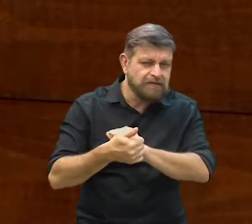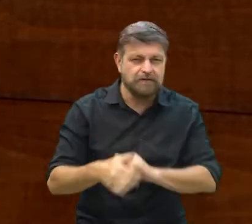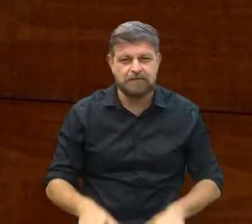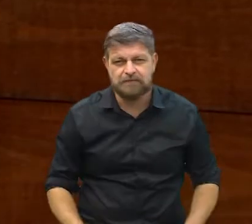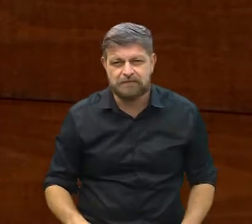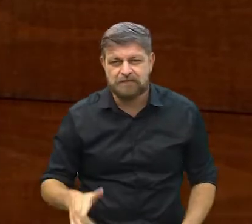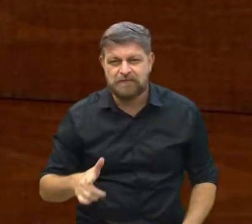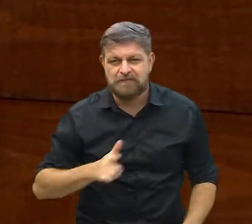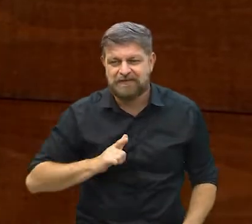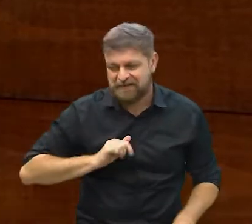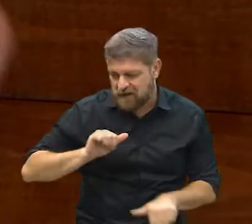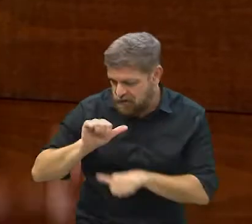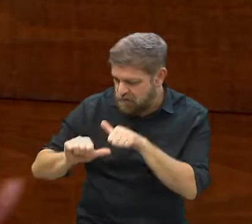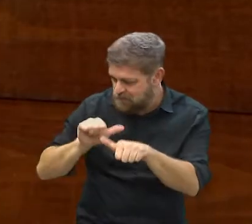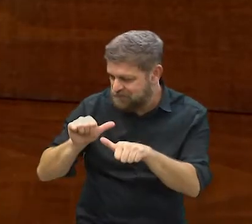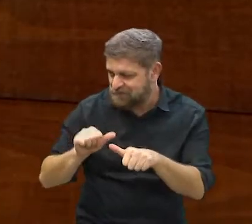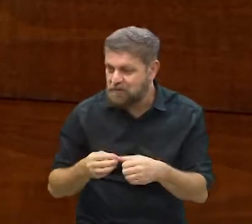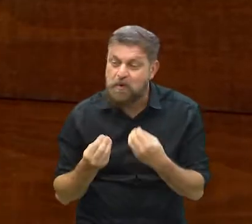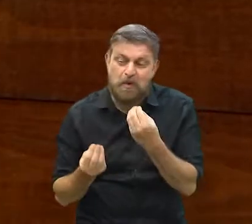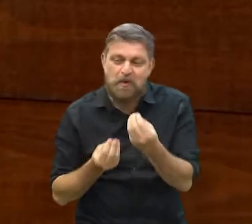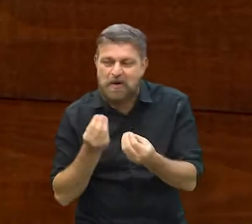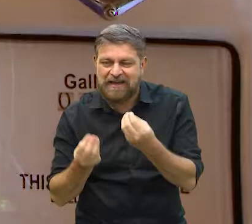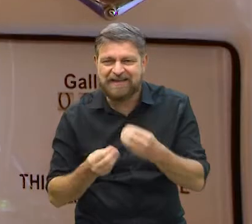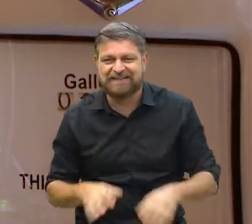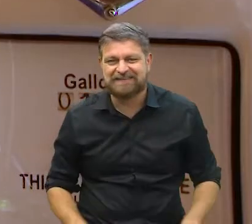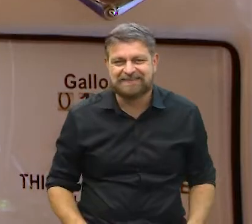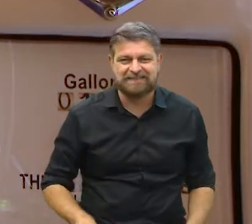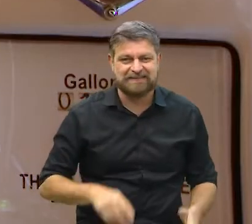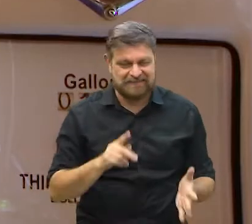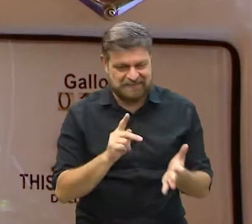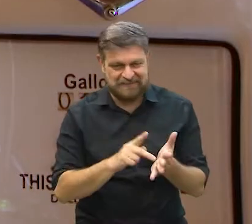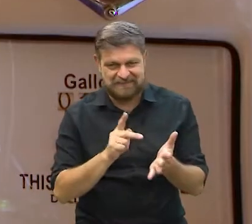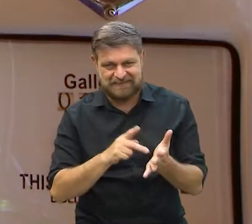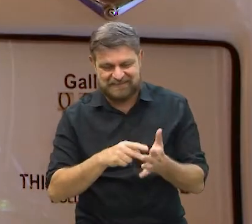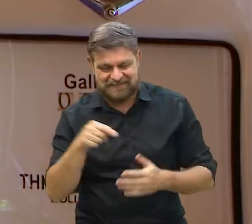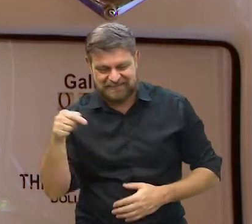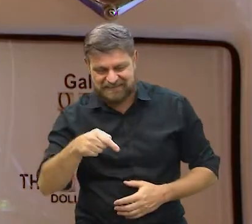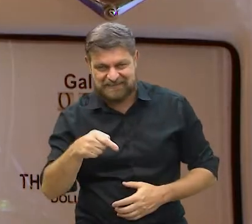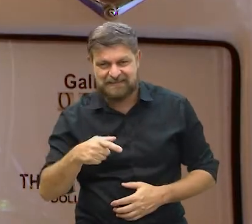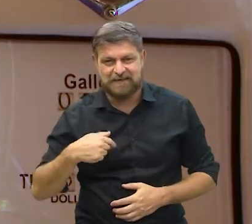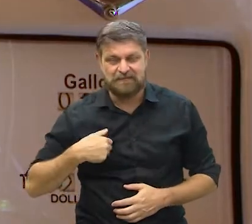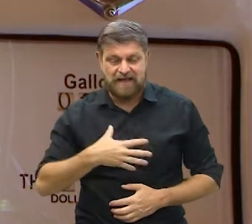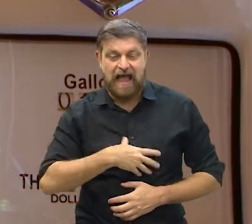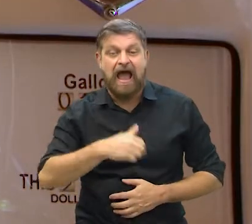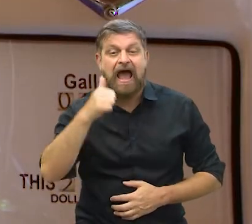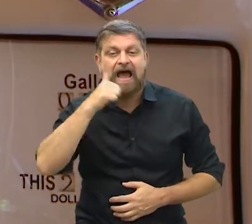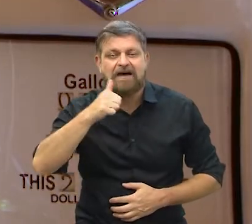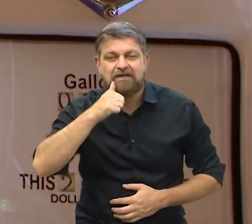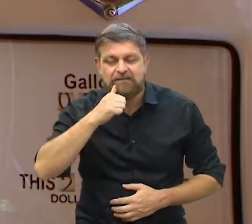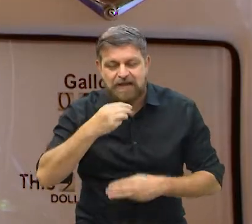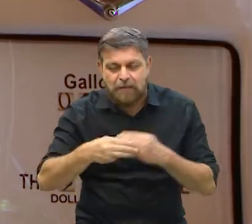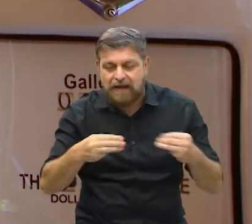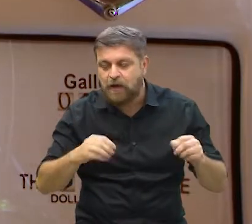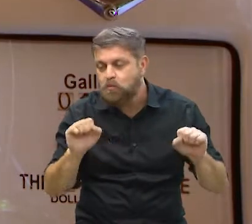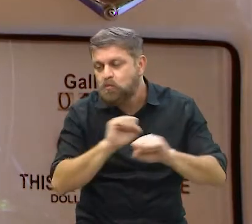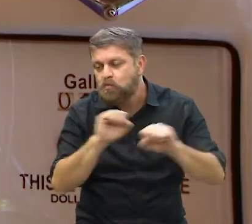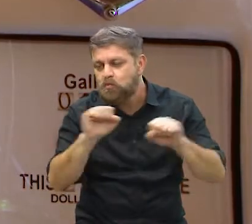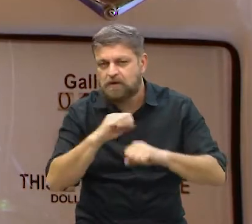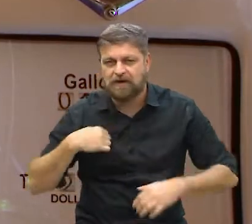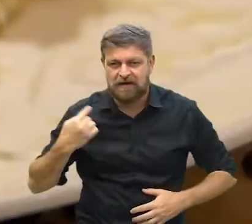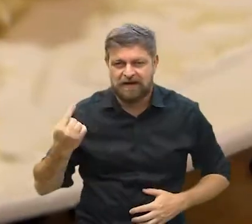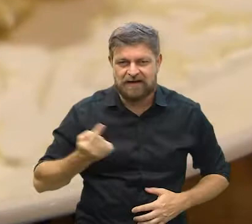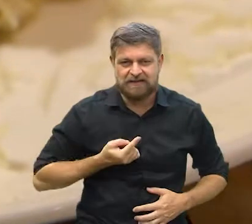uma releitura, é uma criação Na sua. verdade, essa receita, assim, as minhas filhas gostam muito de macarrão, né? Apesar da gente comer